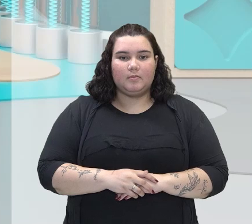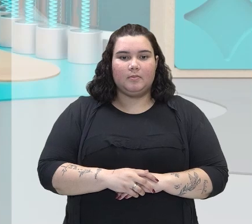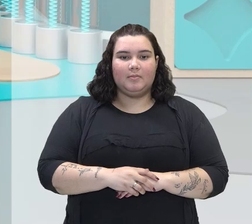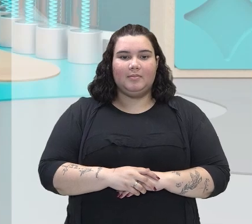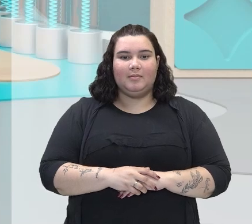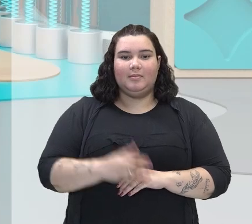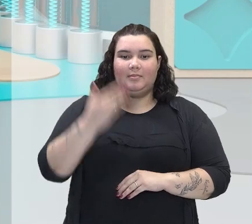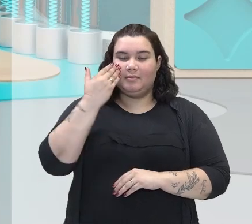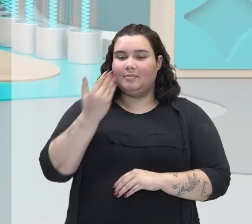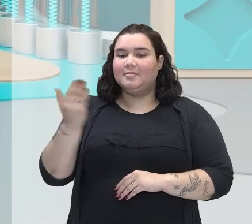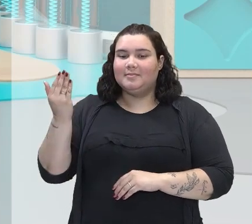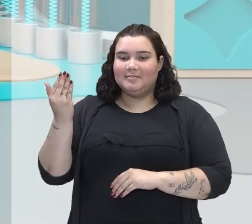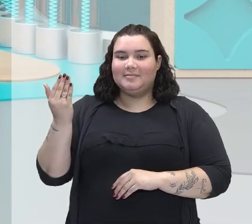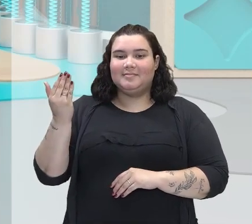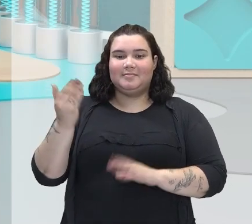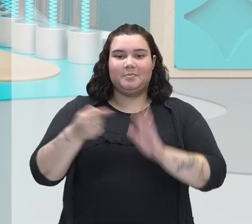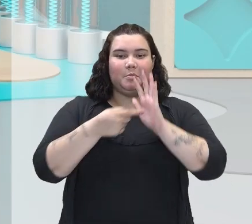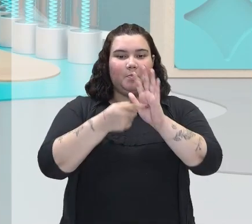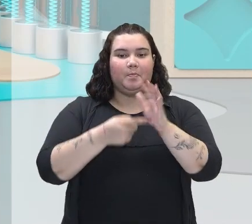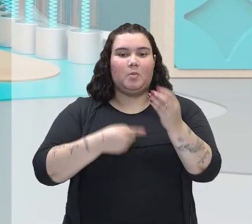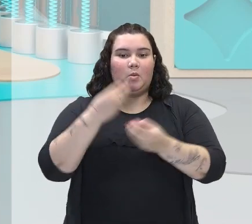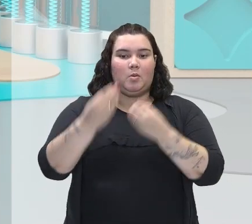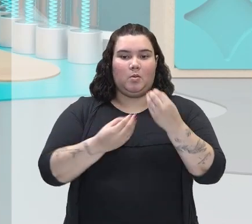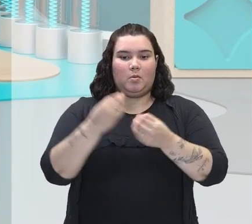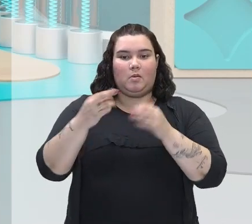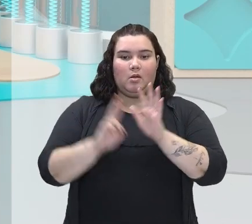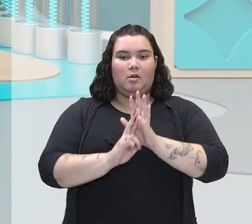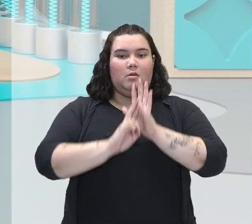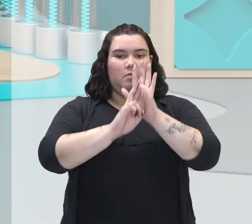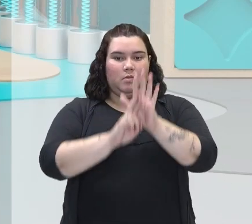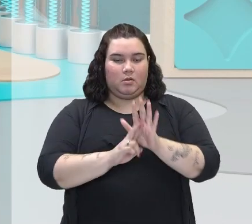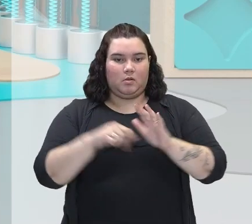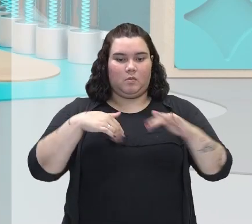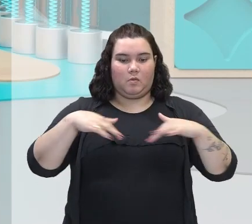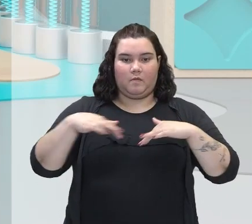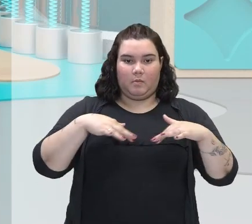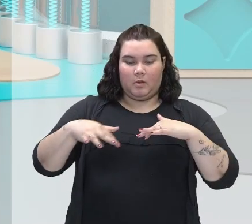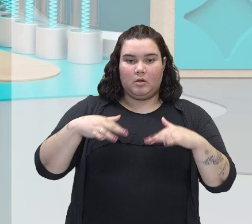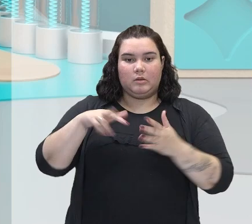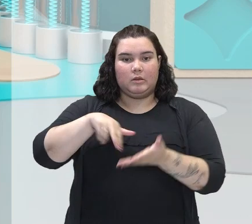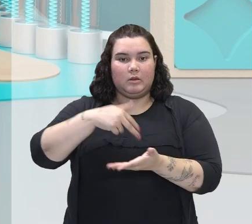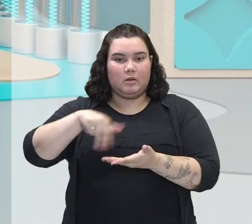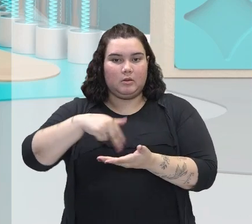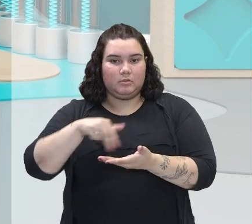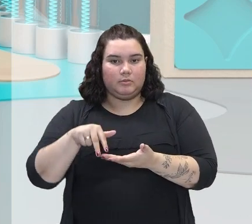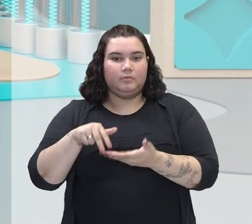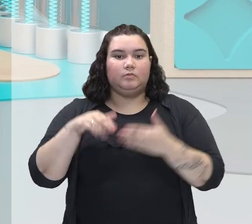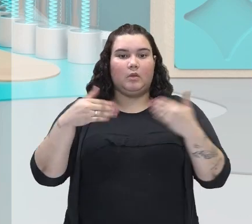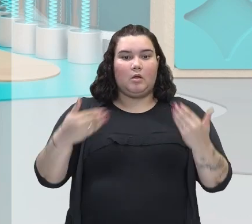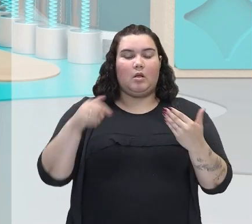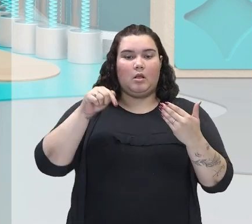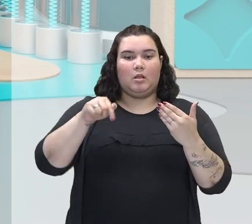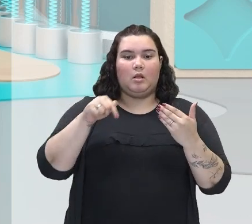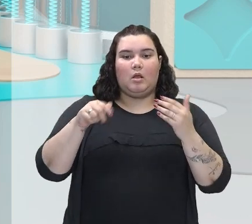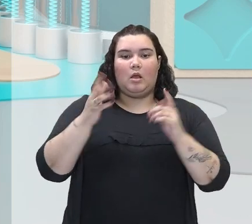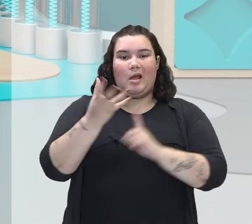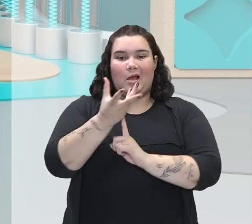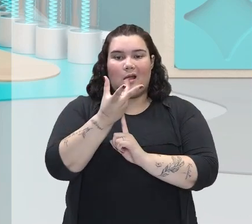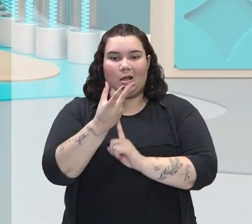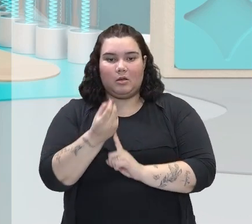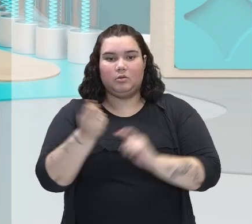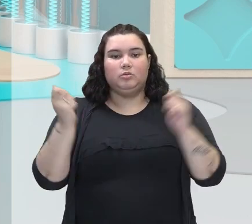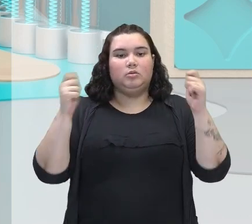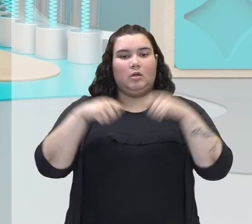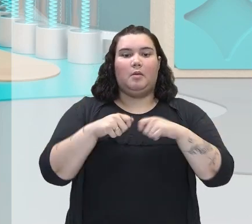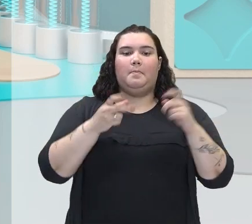E aqui a gente traz para a gente como seria uma representação de uma movimentação que nas paredes, né, na arte rupestre, a gente